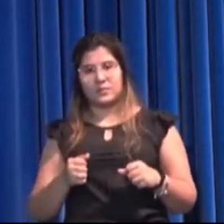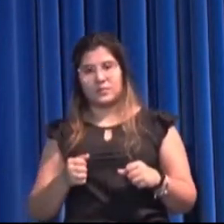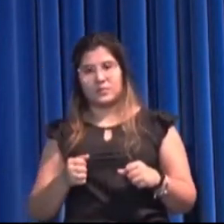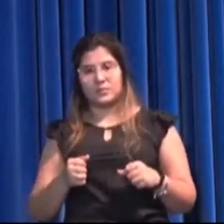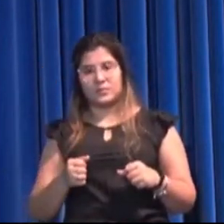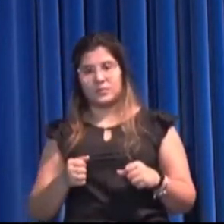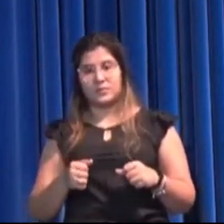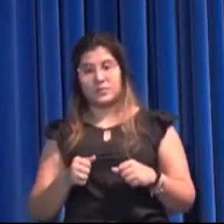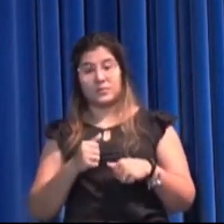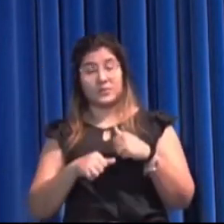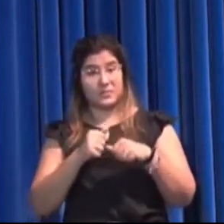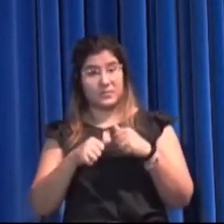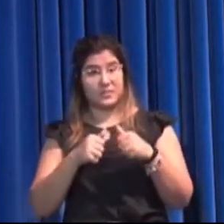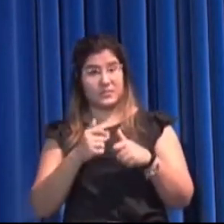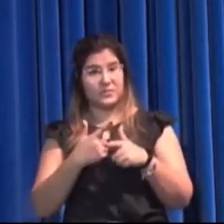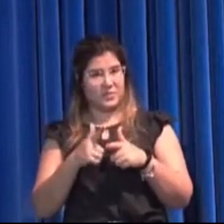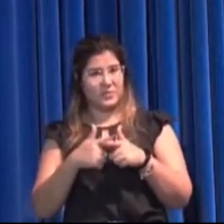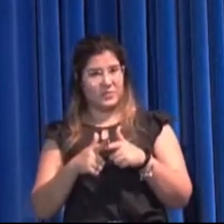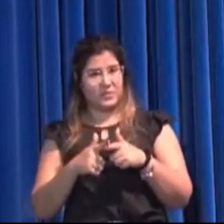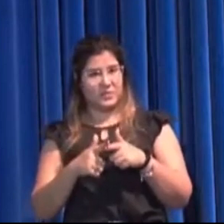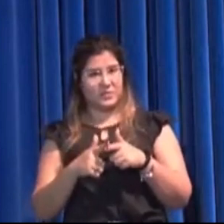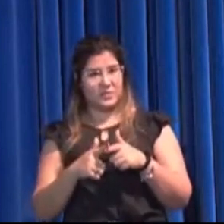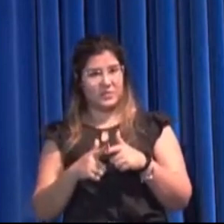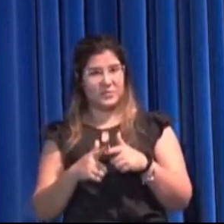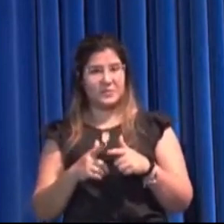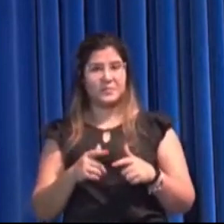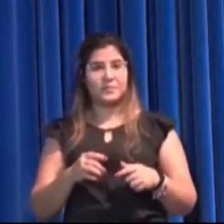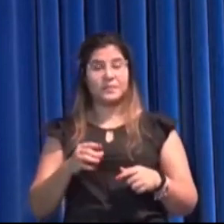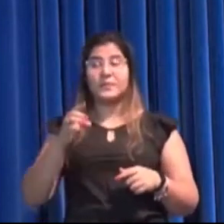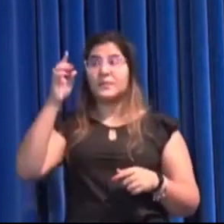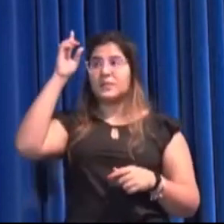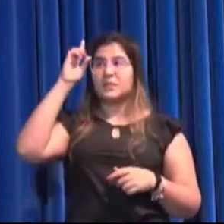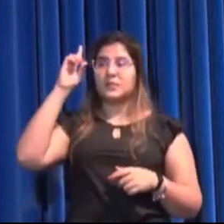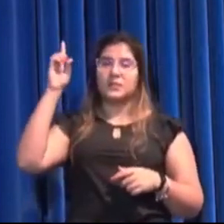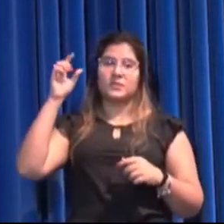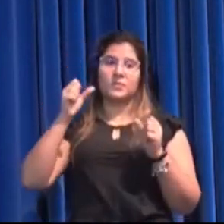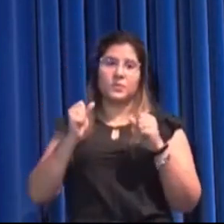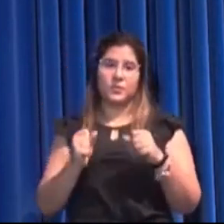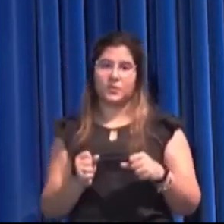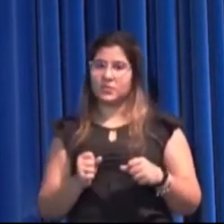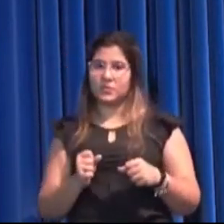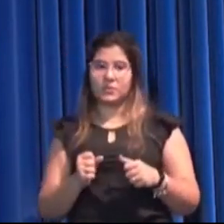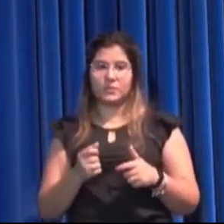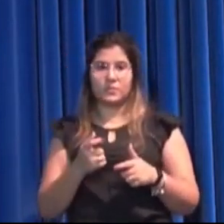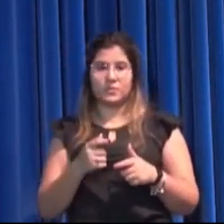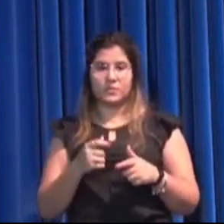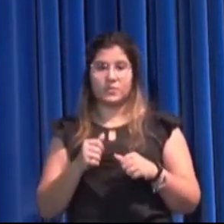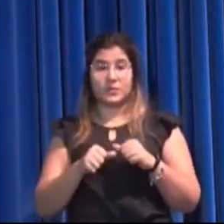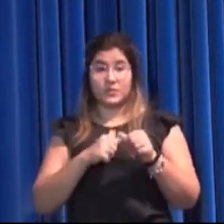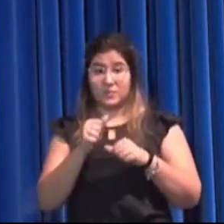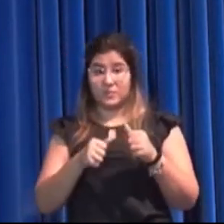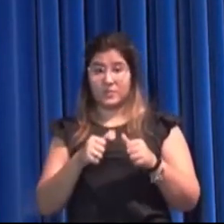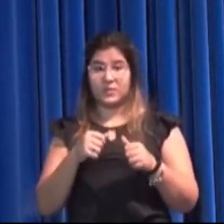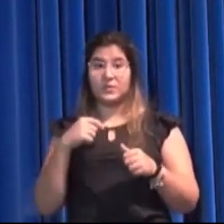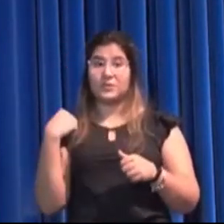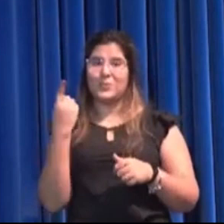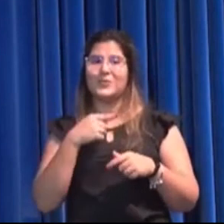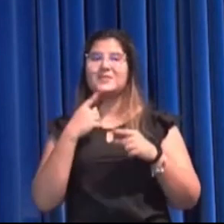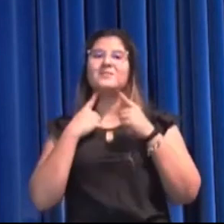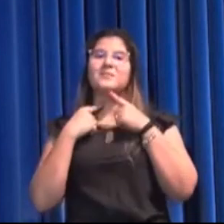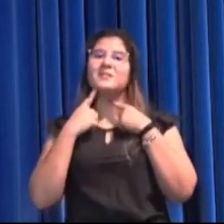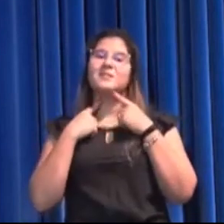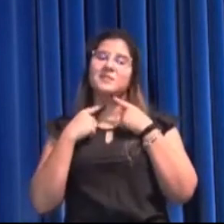nós queremos dizer para Deus que Ele pode não resolver de acordo com a nossa vontade. E se não for de acordo com a minha vontade, eu não quero.